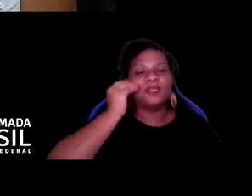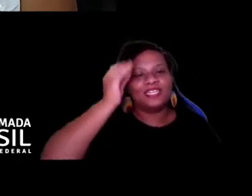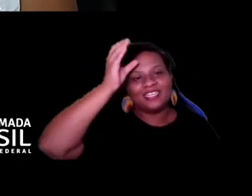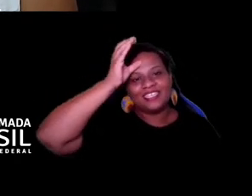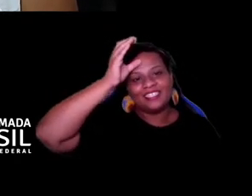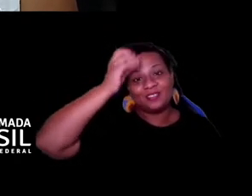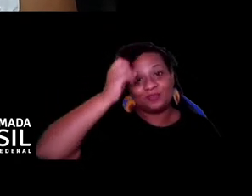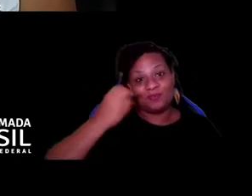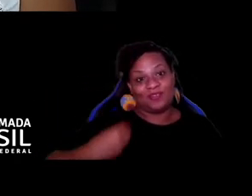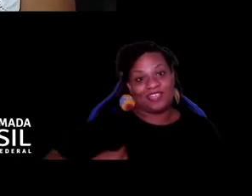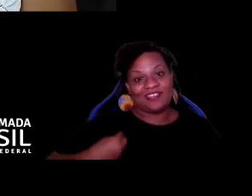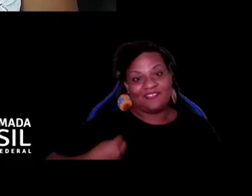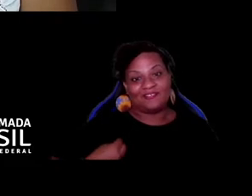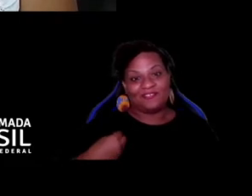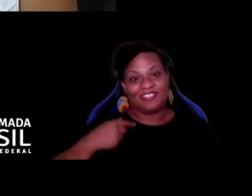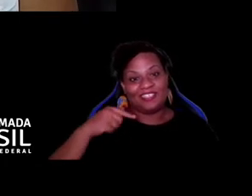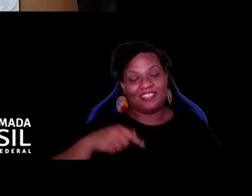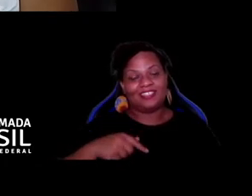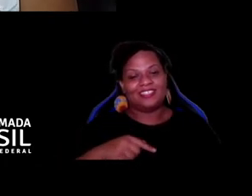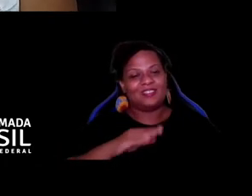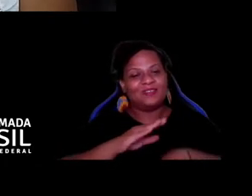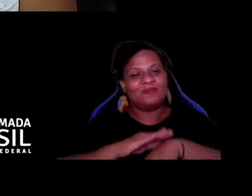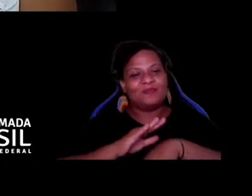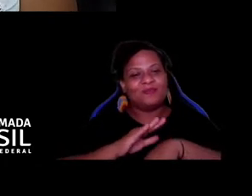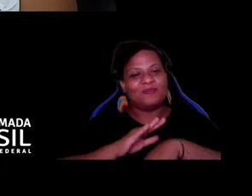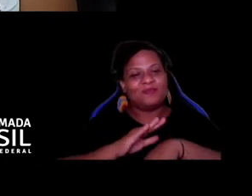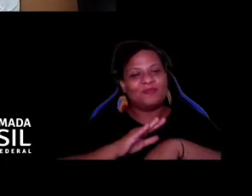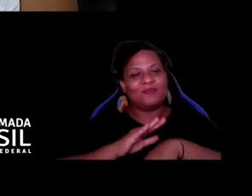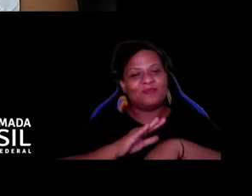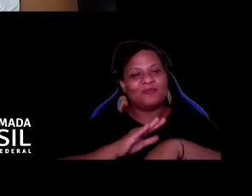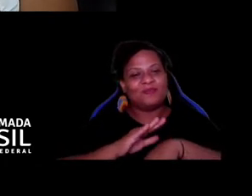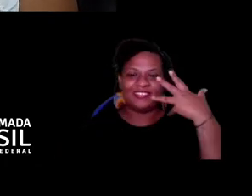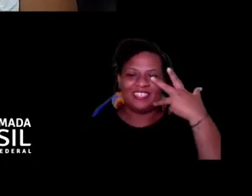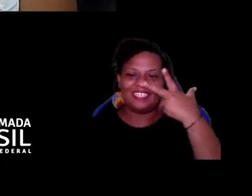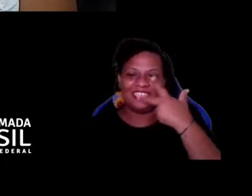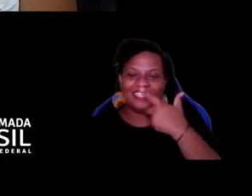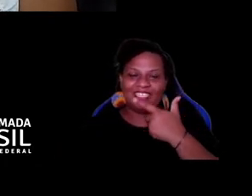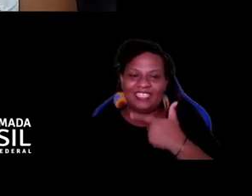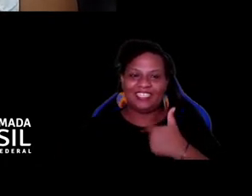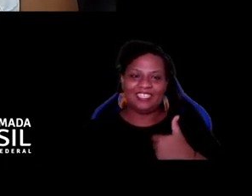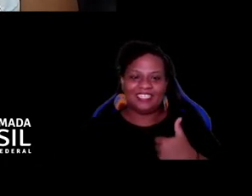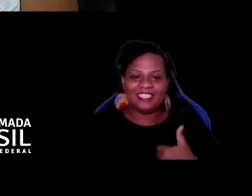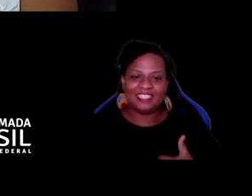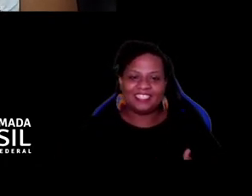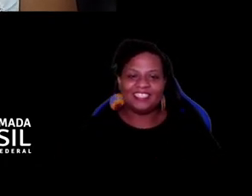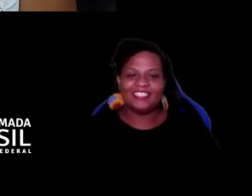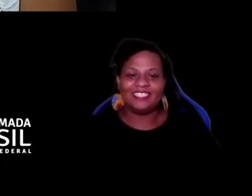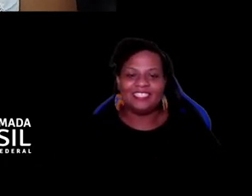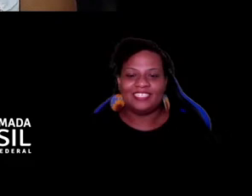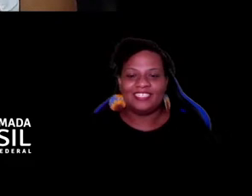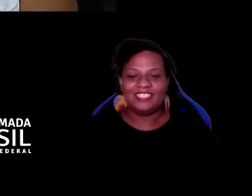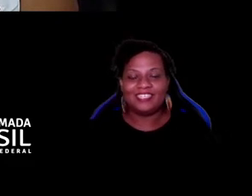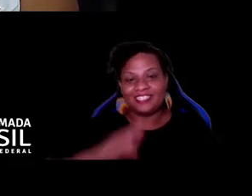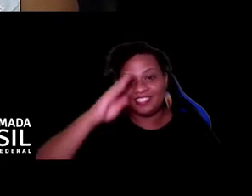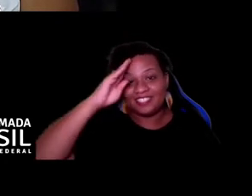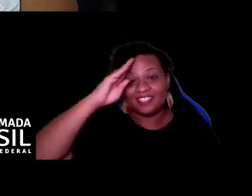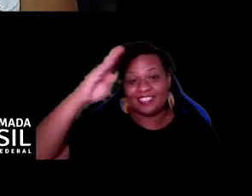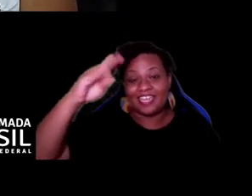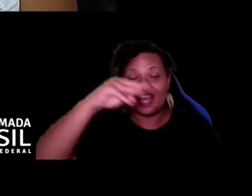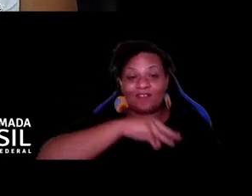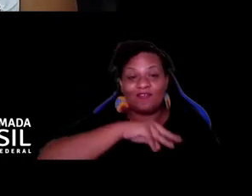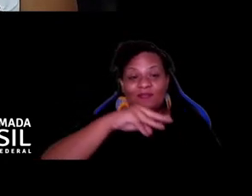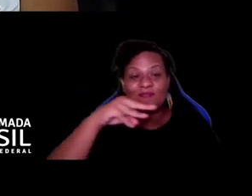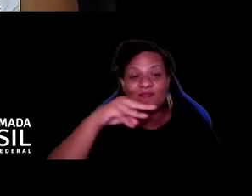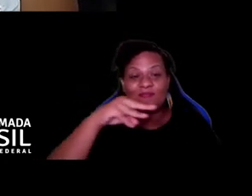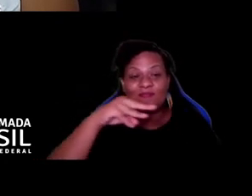aqui. Ela disse que momento lindo. Batida das Pretas diz: salve, mestra Mônica. Tivemos a